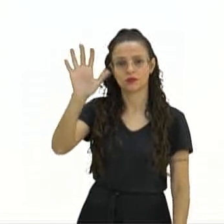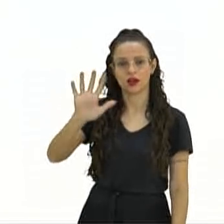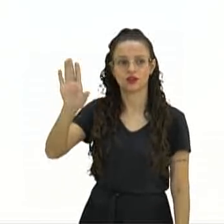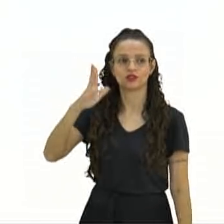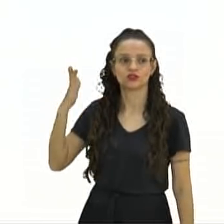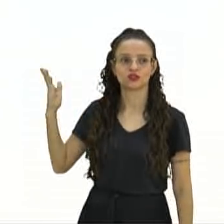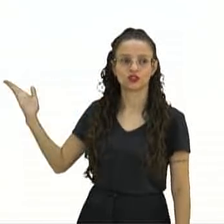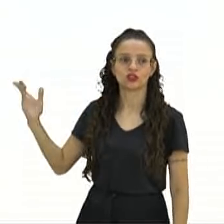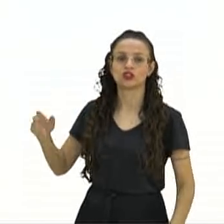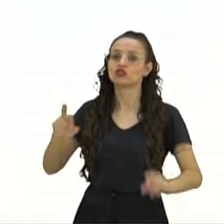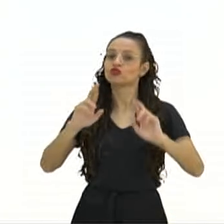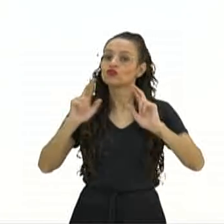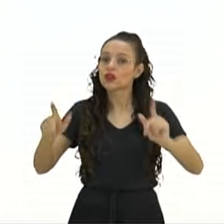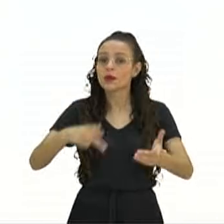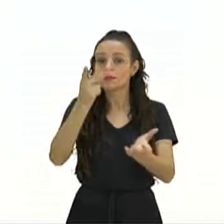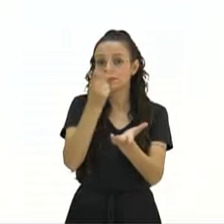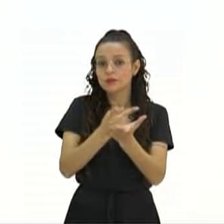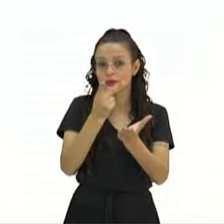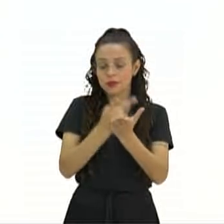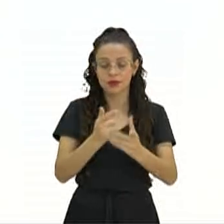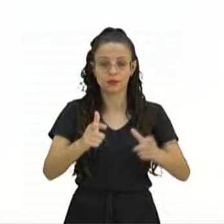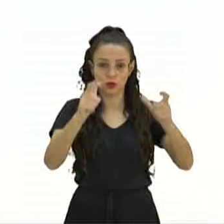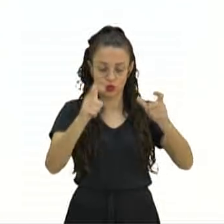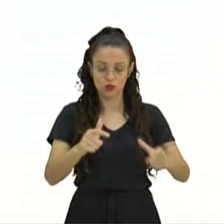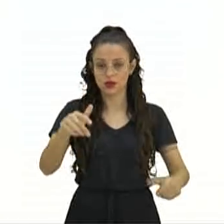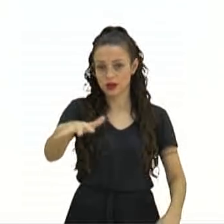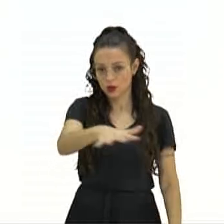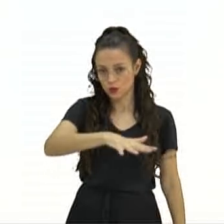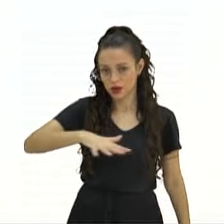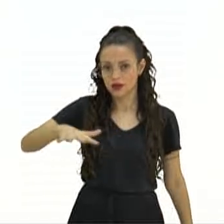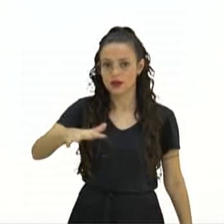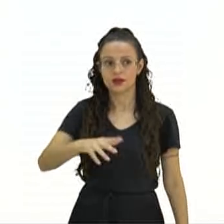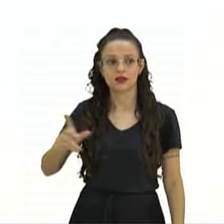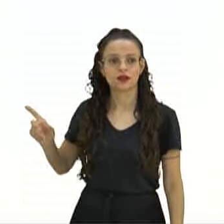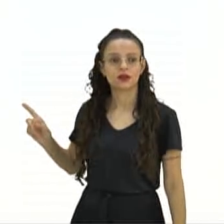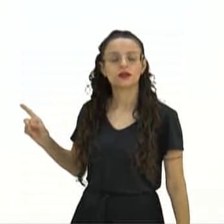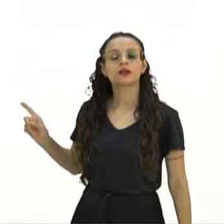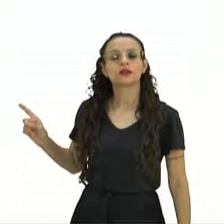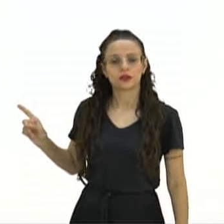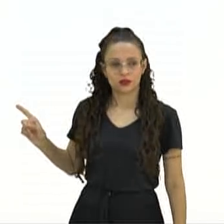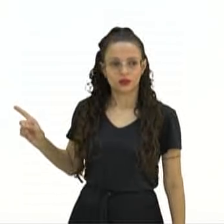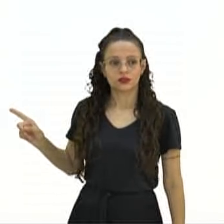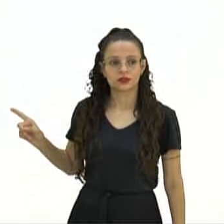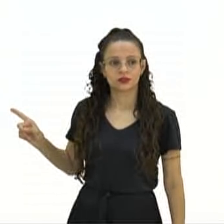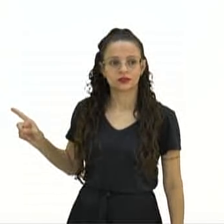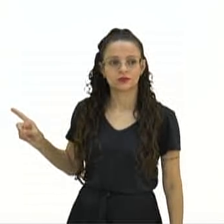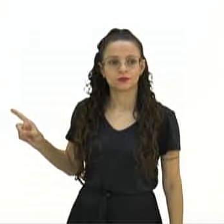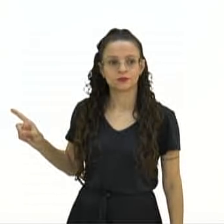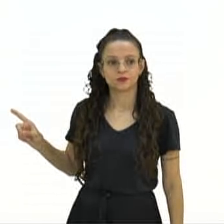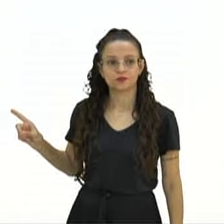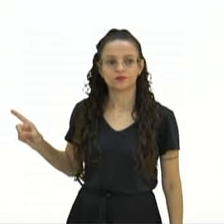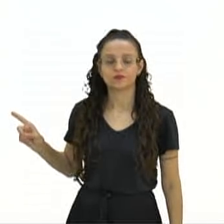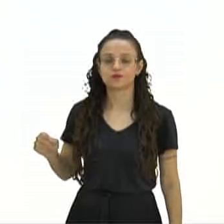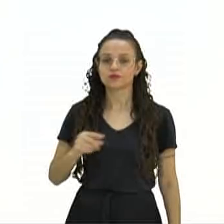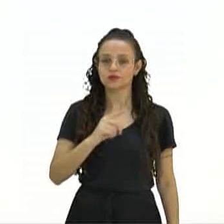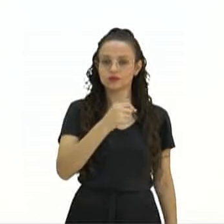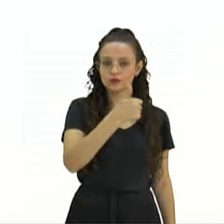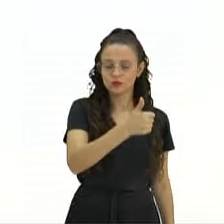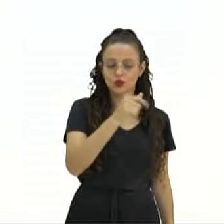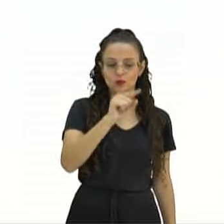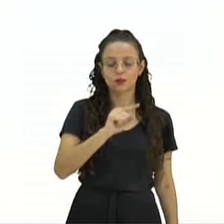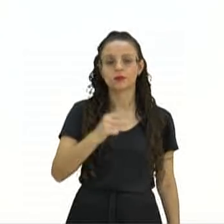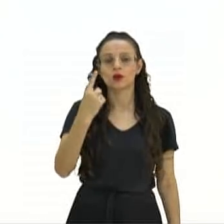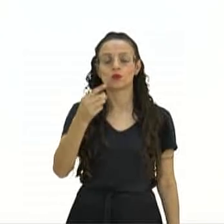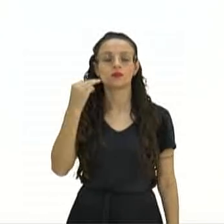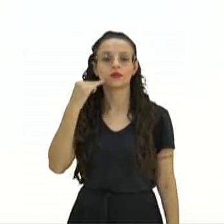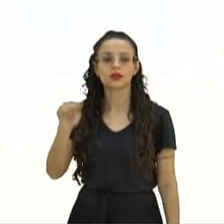diferente, do mesmo local ou da área ali, onde está aquele local, Cornélio Procópio, numa escala de 1 para 1 milhão ali,